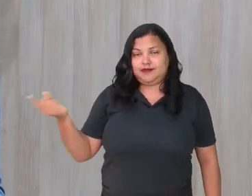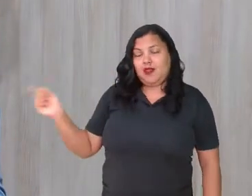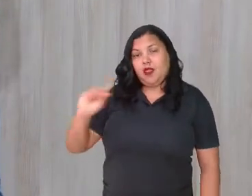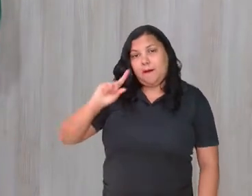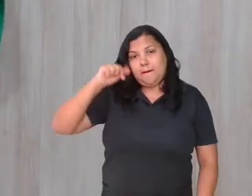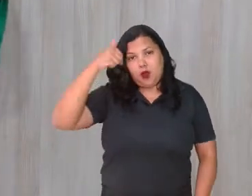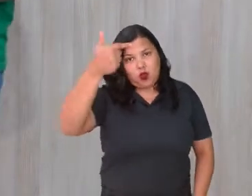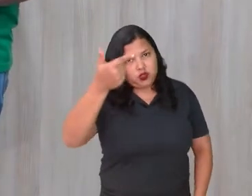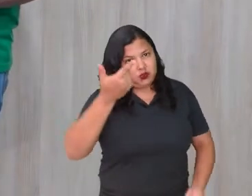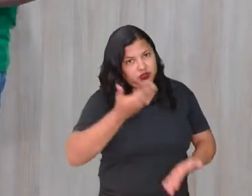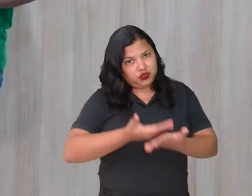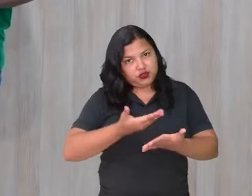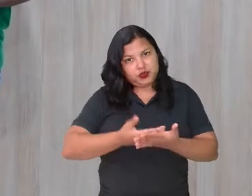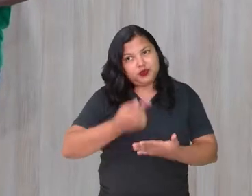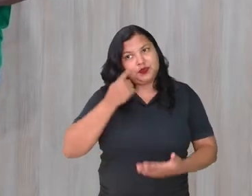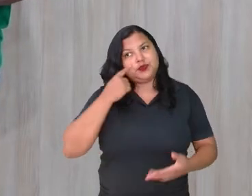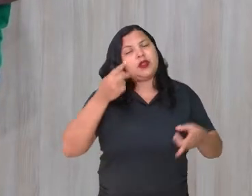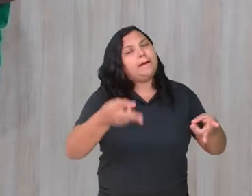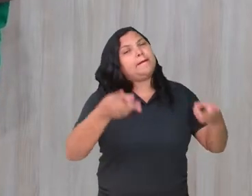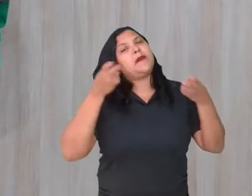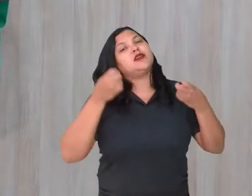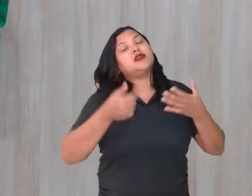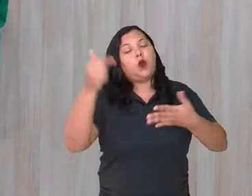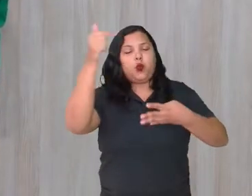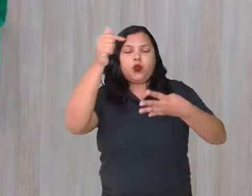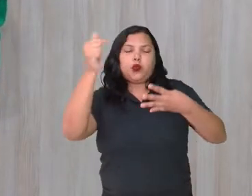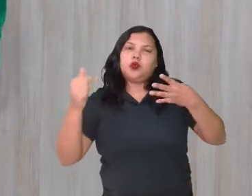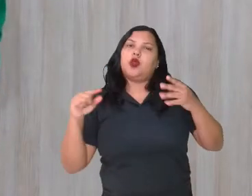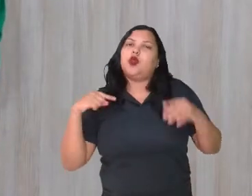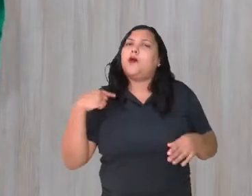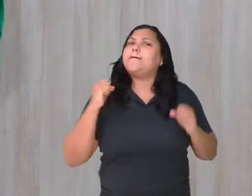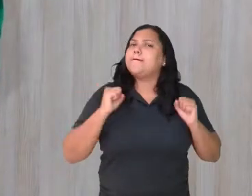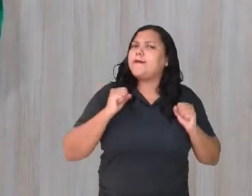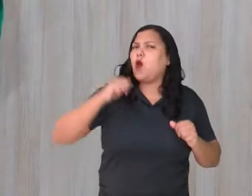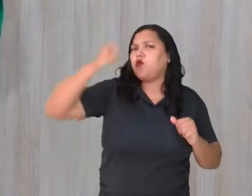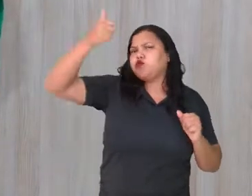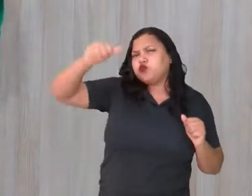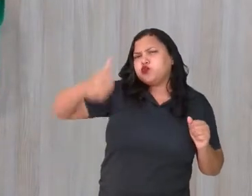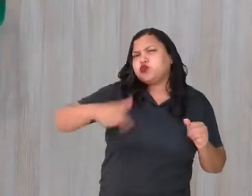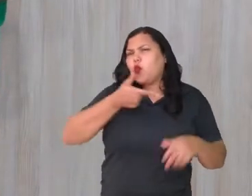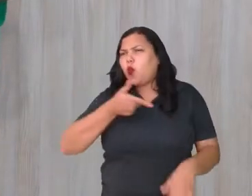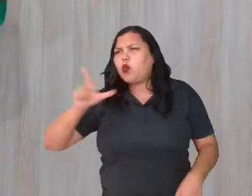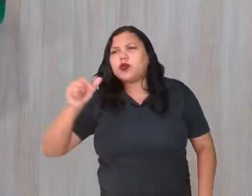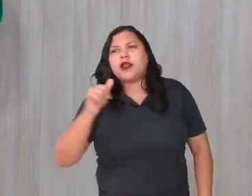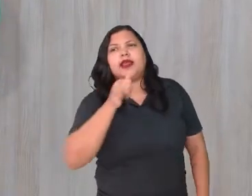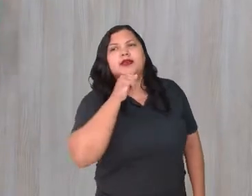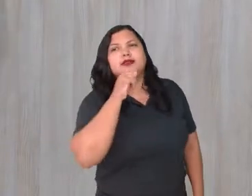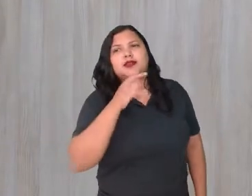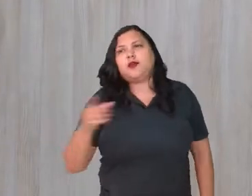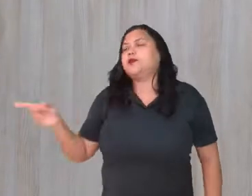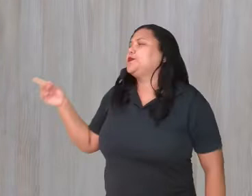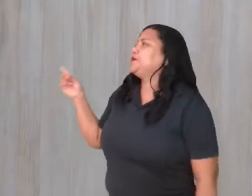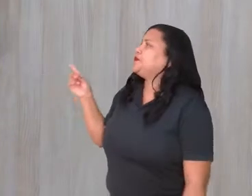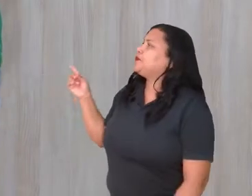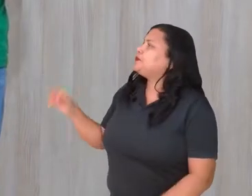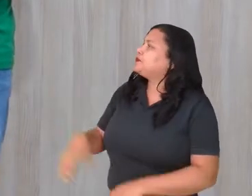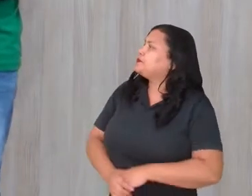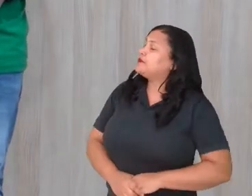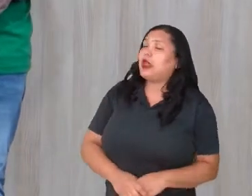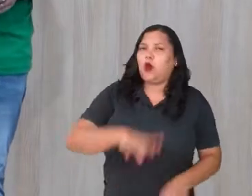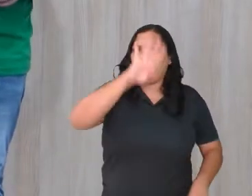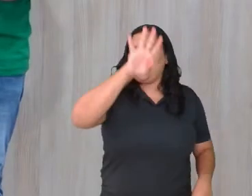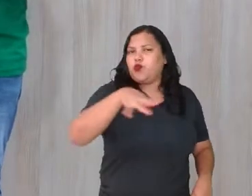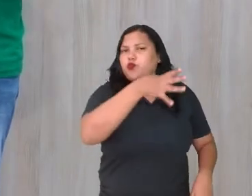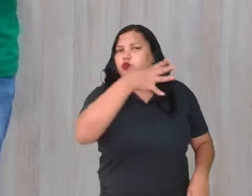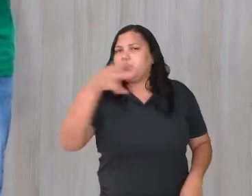aula, ok? Então percebe que também eu posso avaliar outras circunstâncias, por exemplo, aquele calendário ali eu coloquei